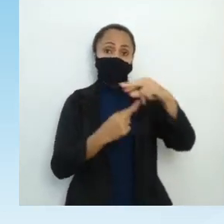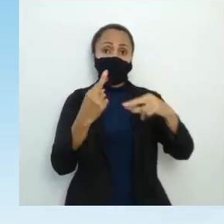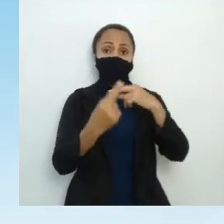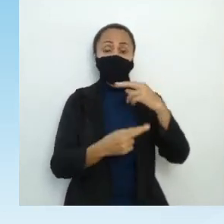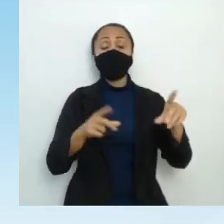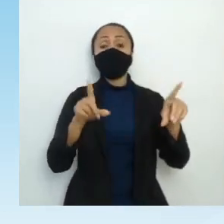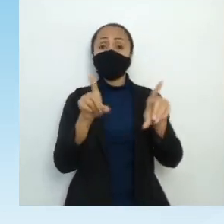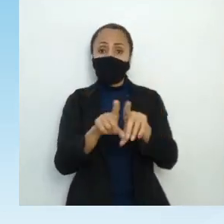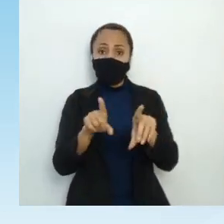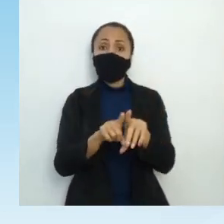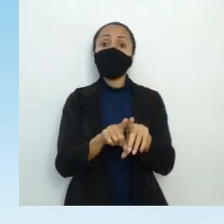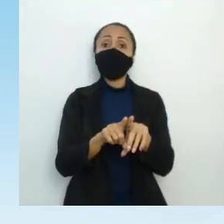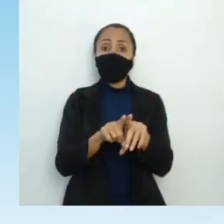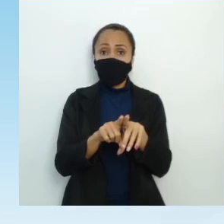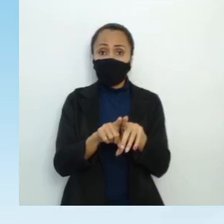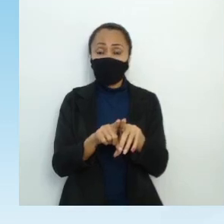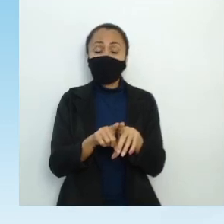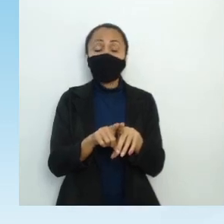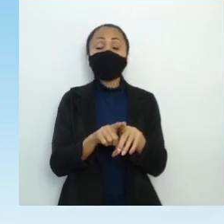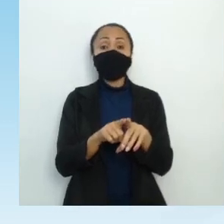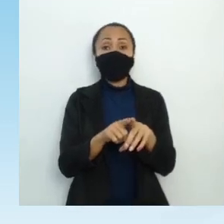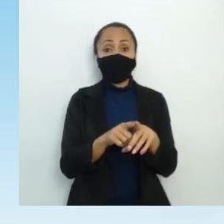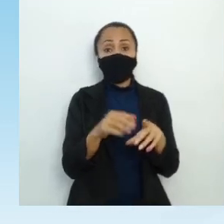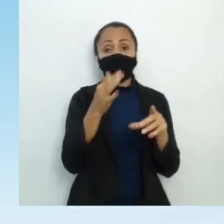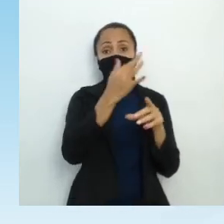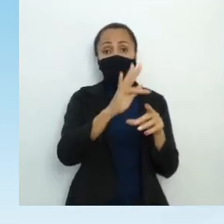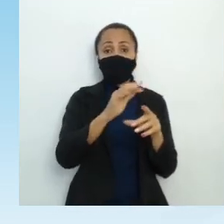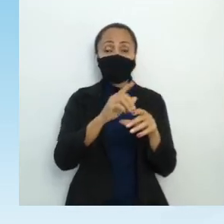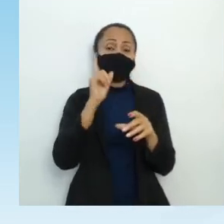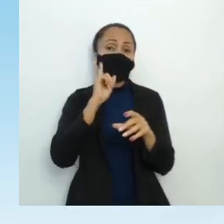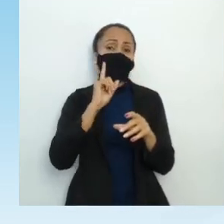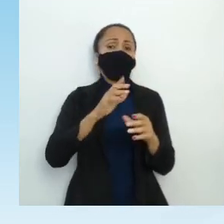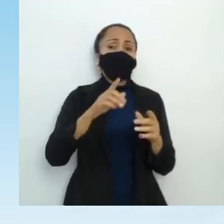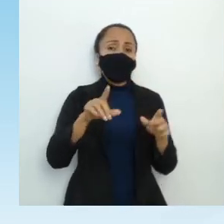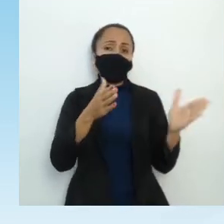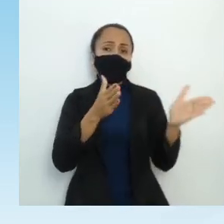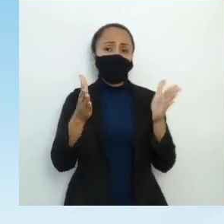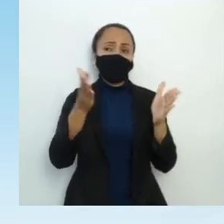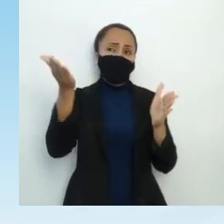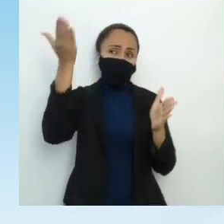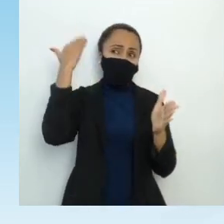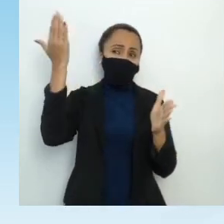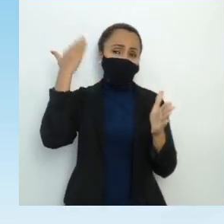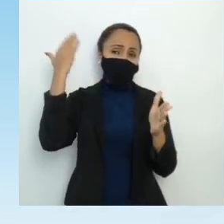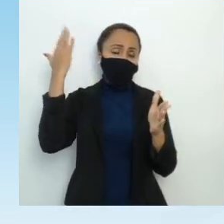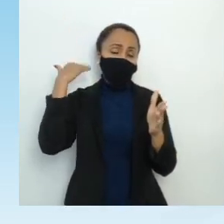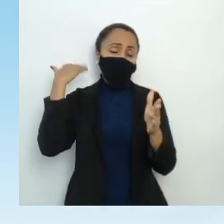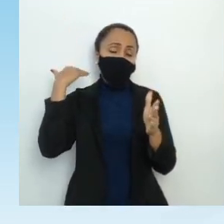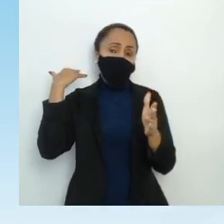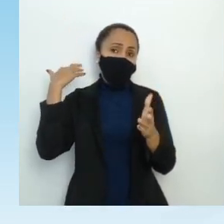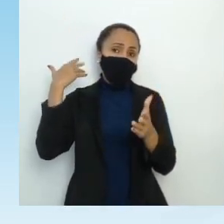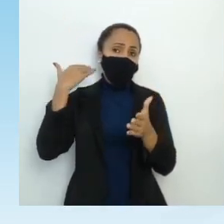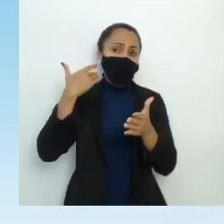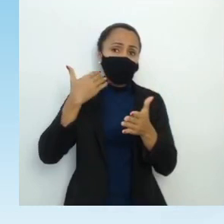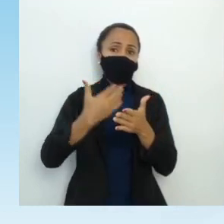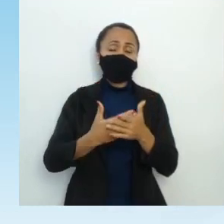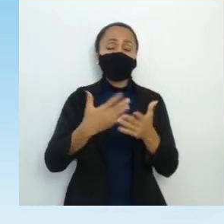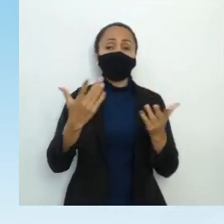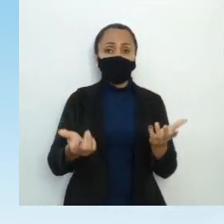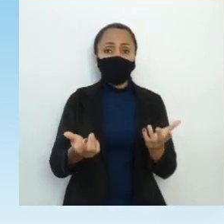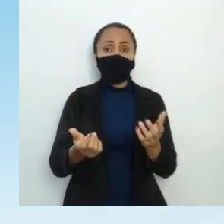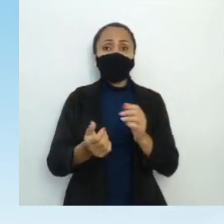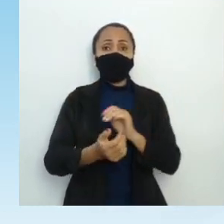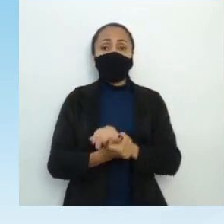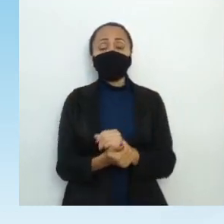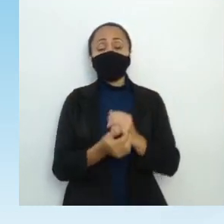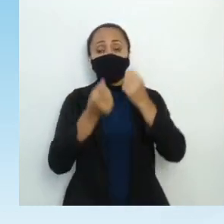XVIII. Então, é um momento que vem lá de trás aí e vai desembocar durante esse período que seria o período do Iluminismo, tá? Ou seja, a gente